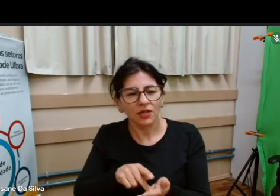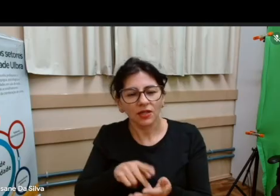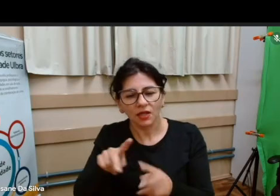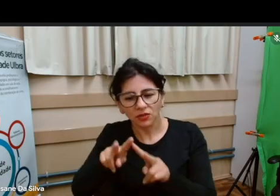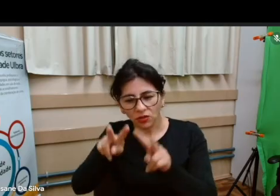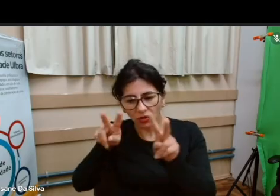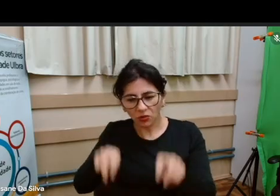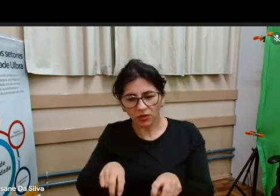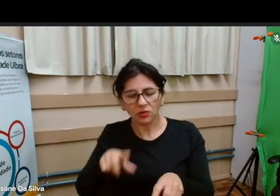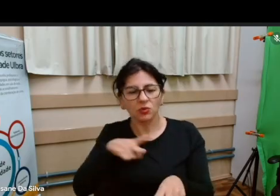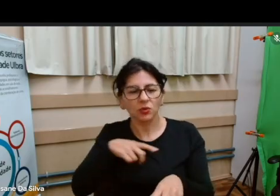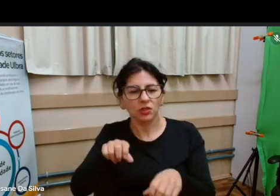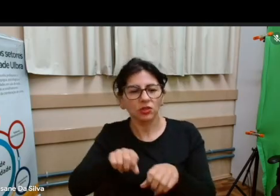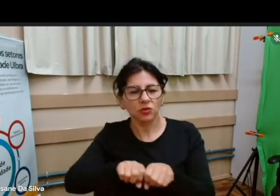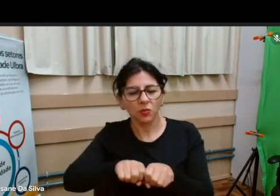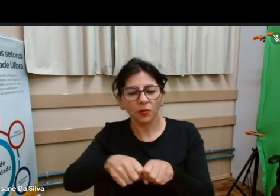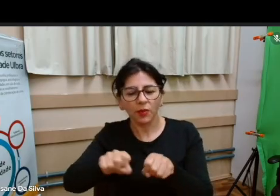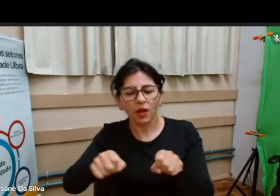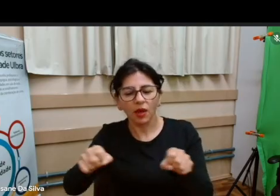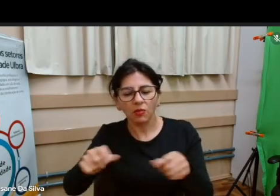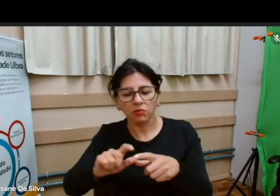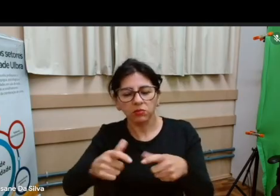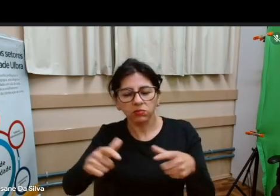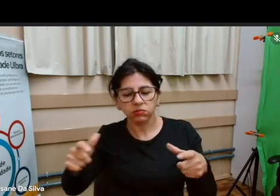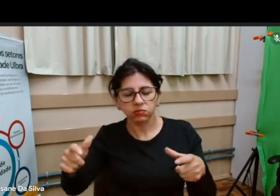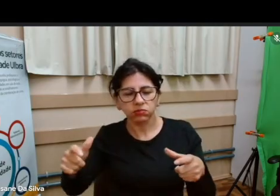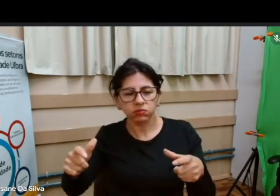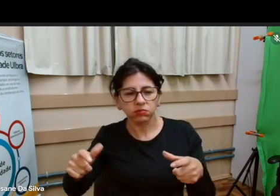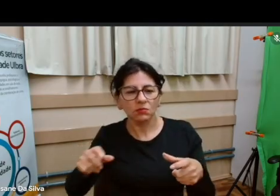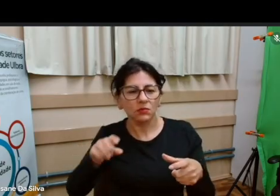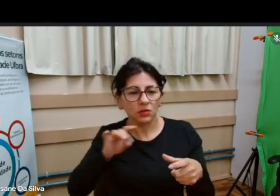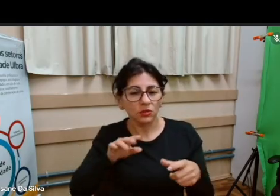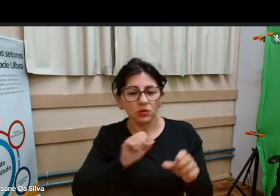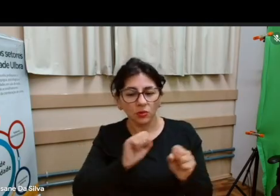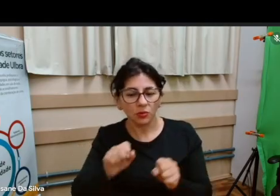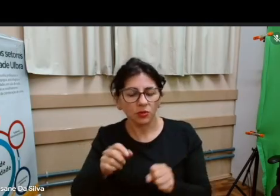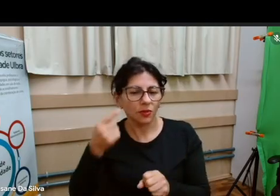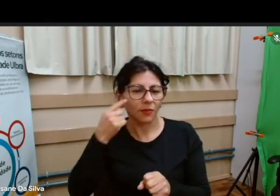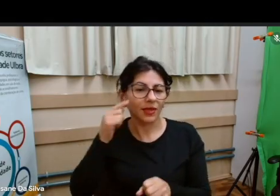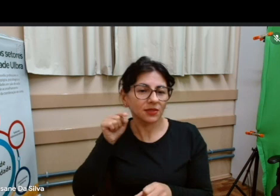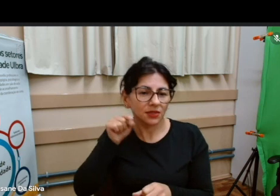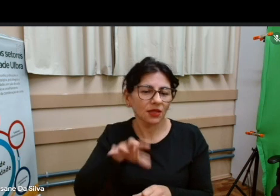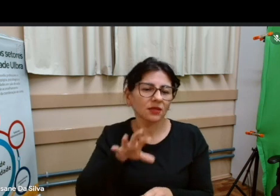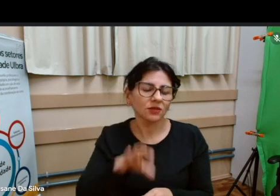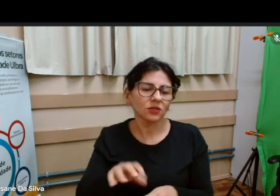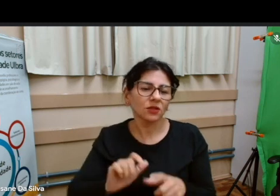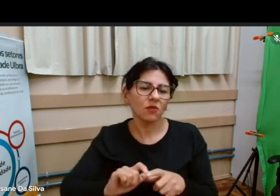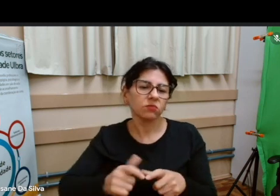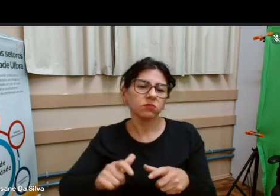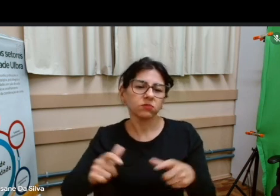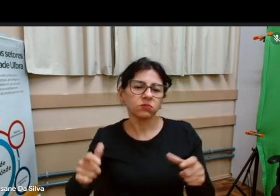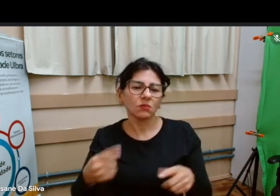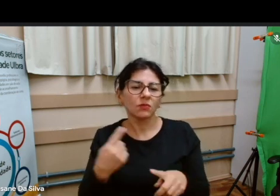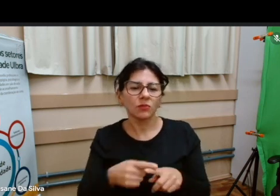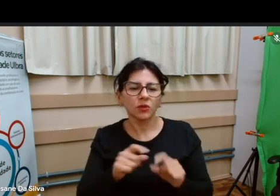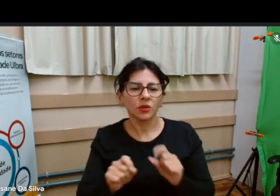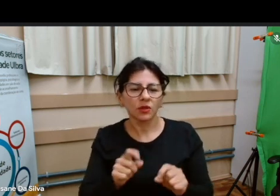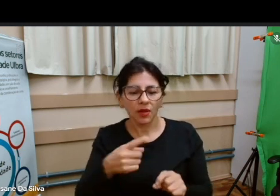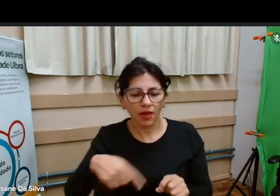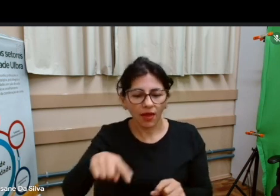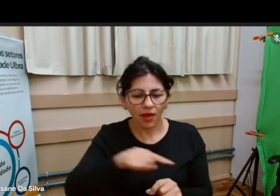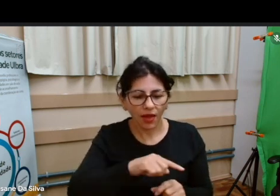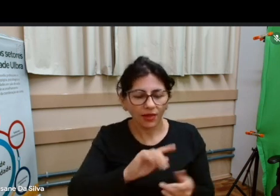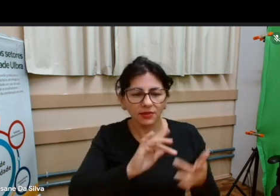uma amplitude eh muito grande e que só podia ser Pensado nessa amplitude né porque essas interfaces